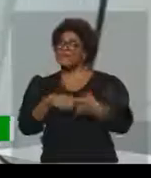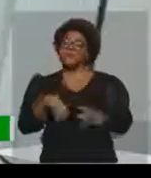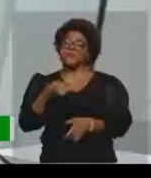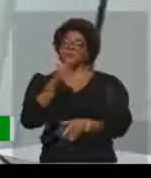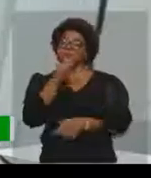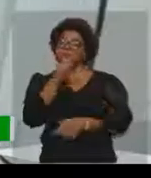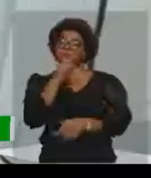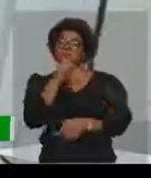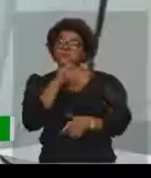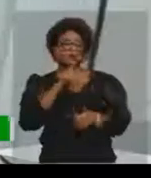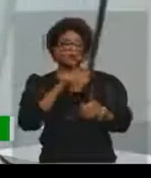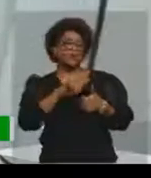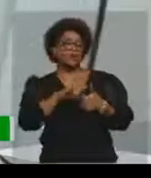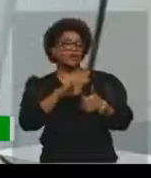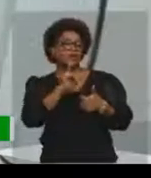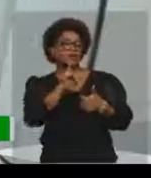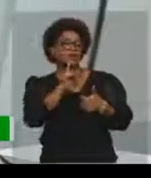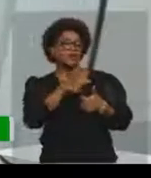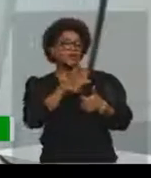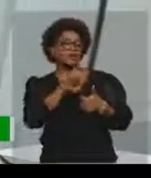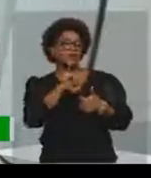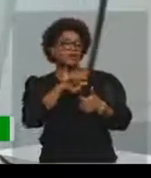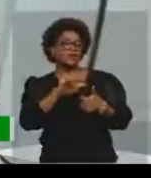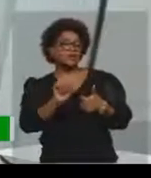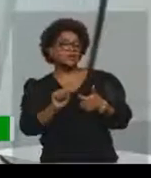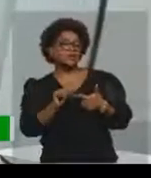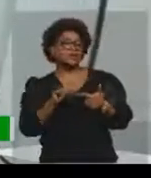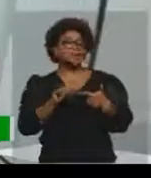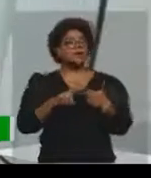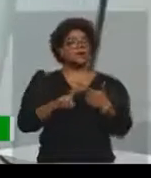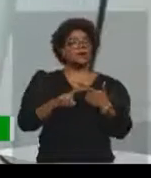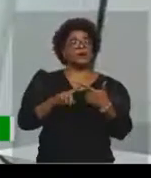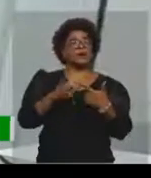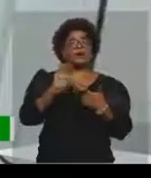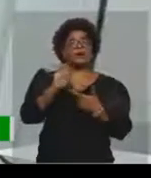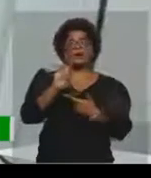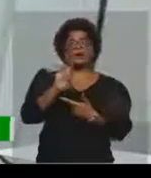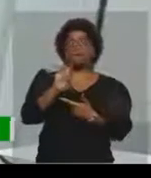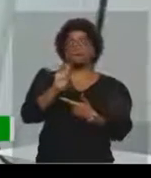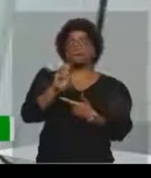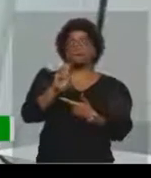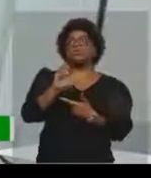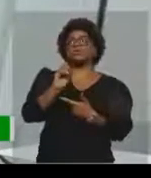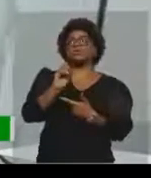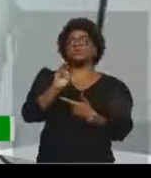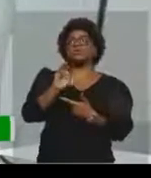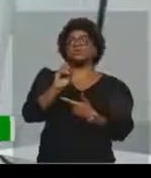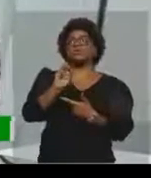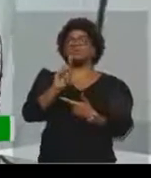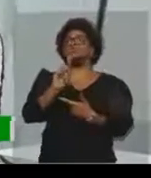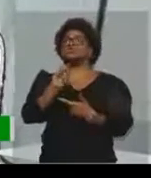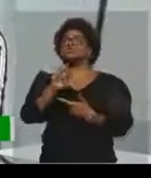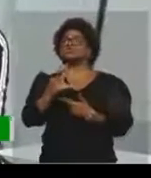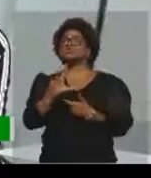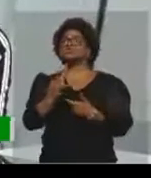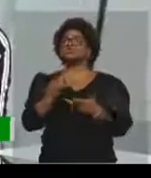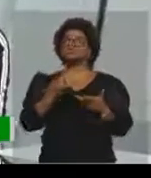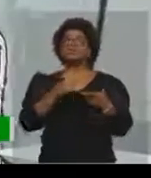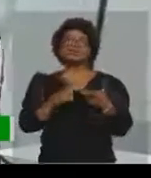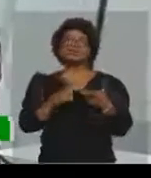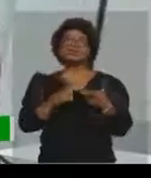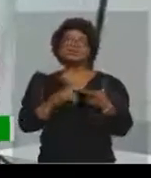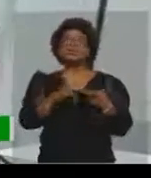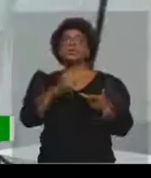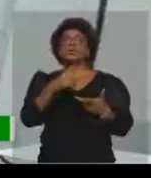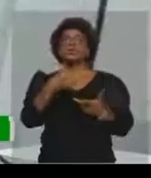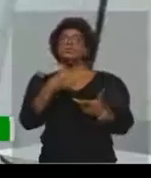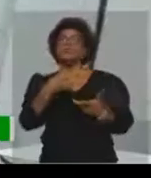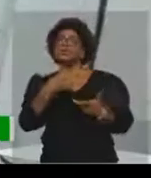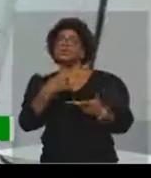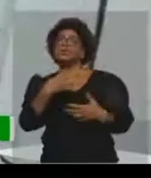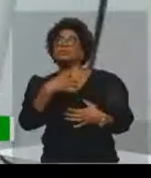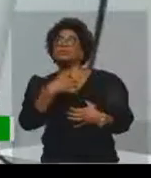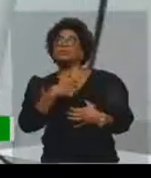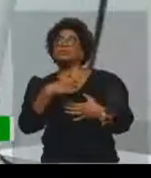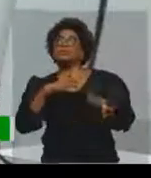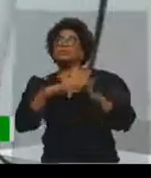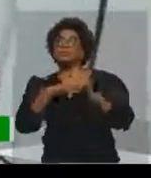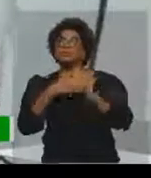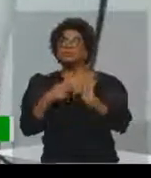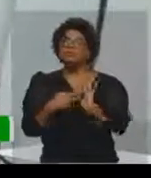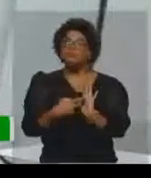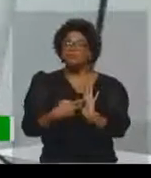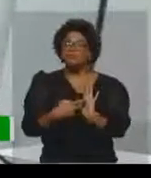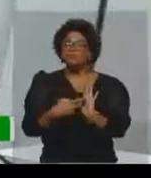um trocadilho, duplo sentido, né? São esses recursos linguísticos